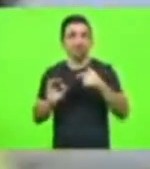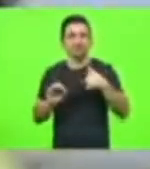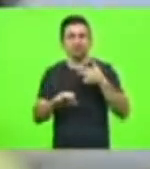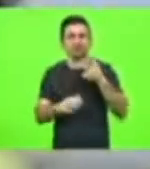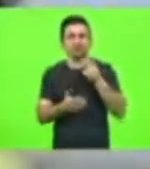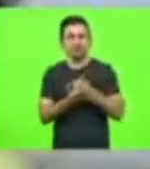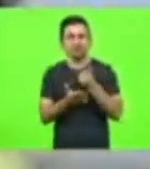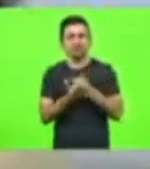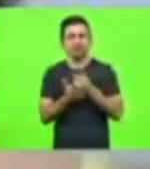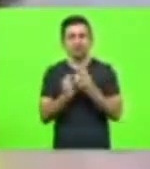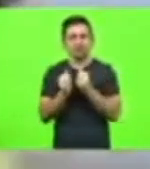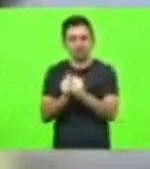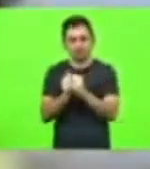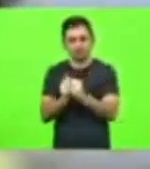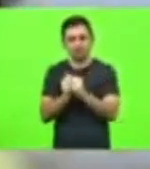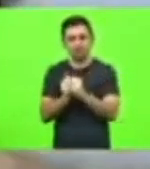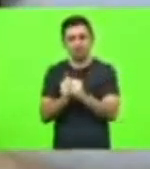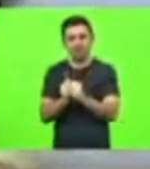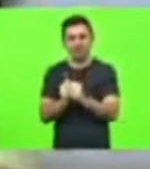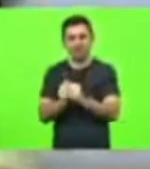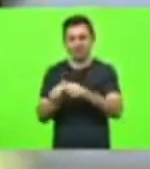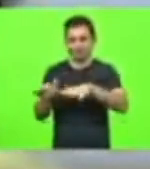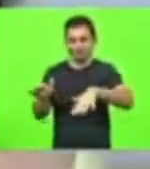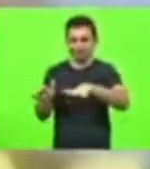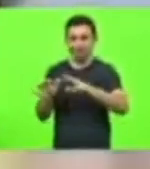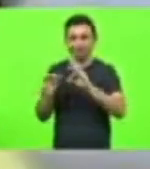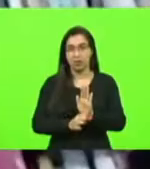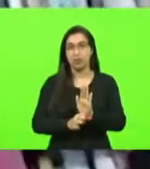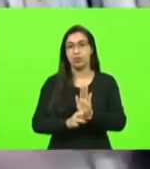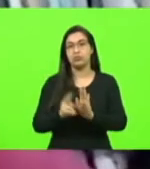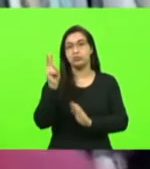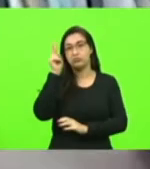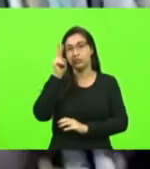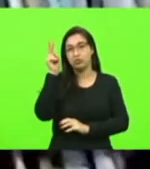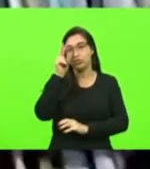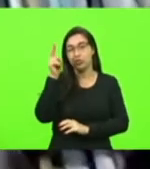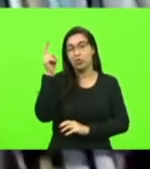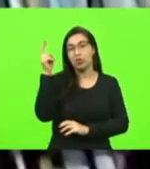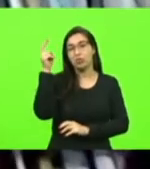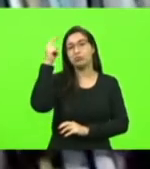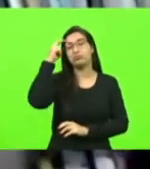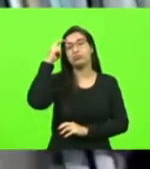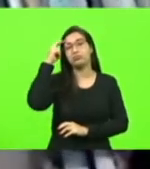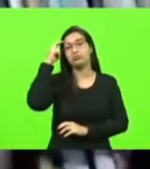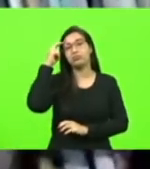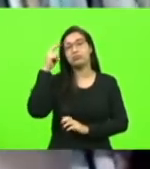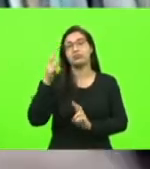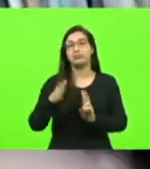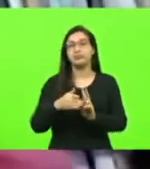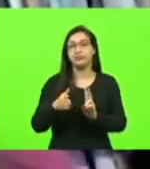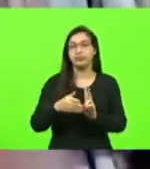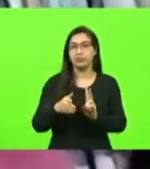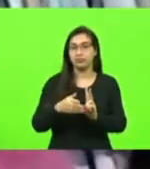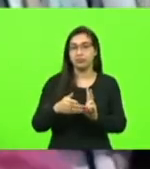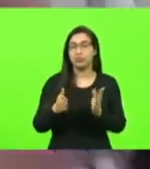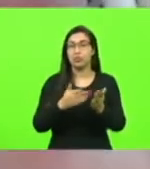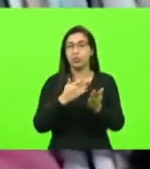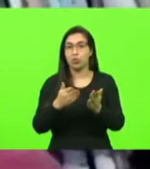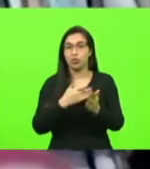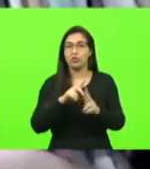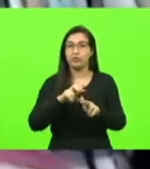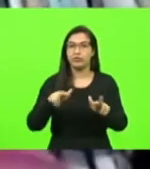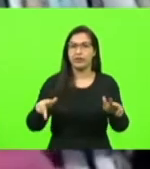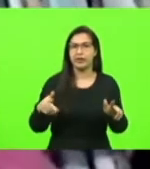falta muito para que a legislação seja cumprida de fato. Quando analisamos comparativamente, por exemplo, os livros publicados